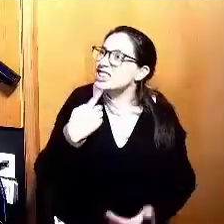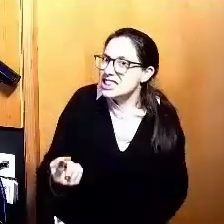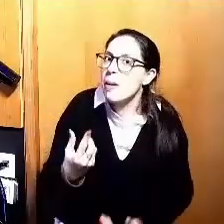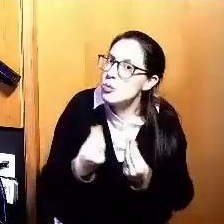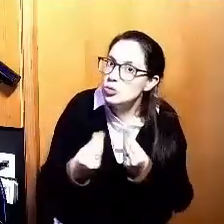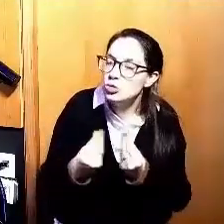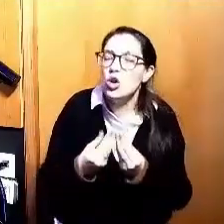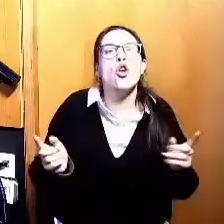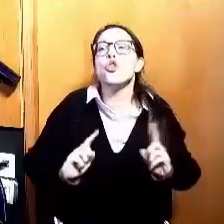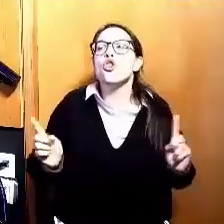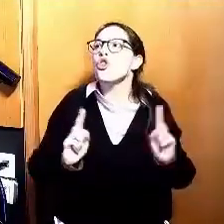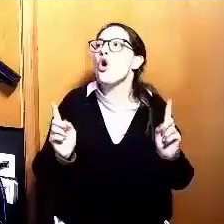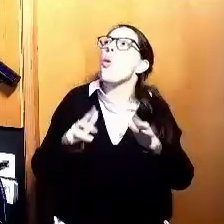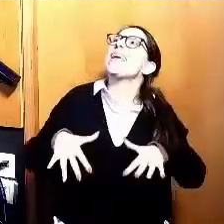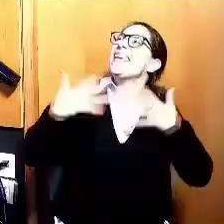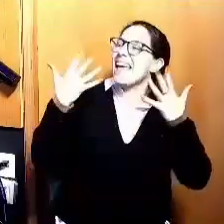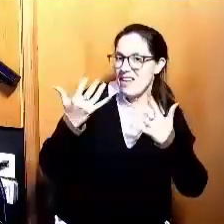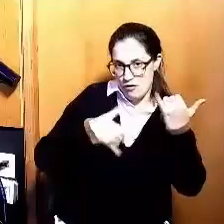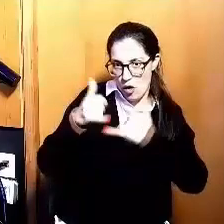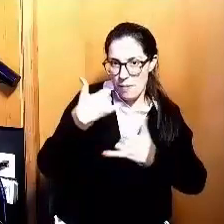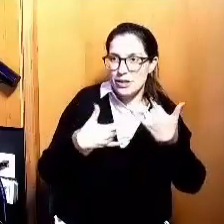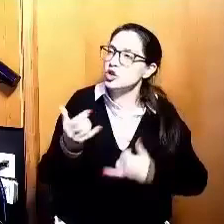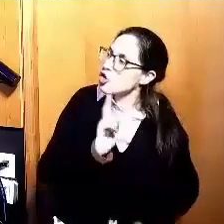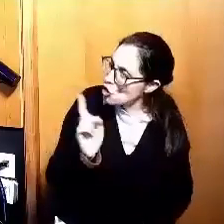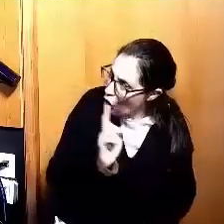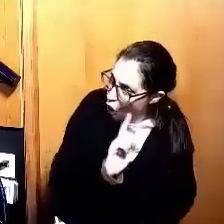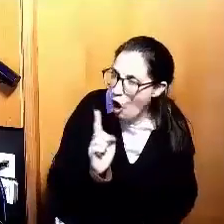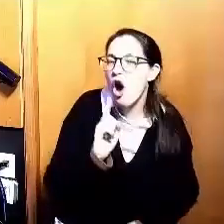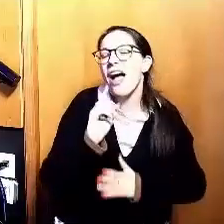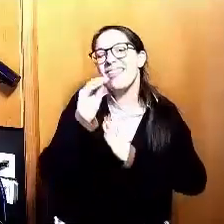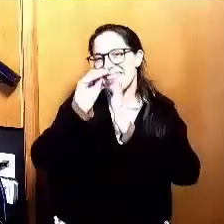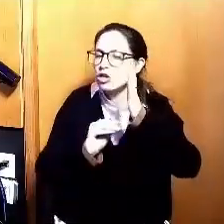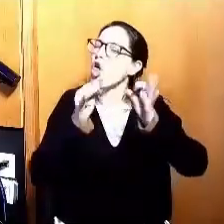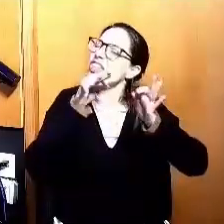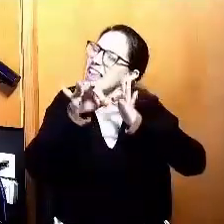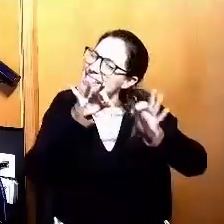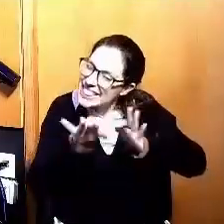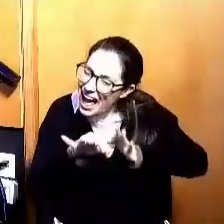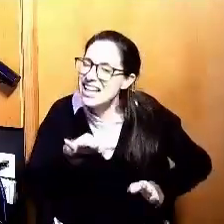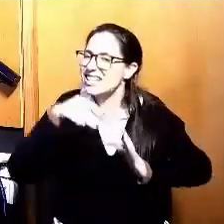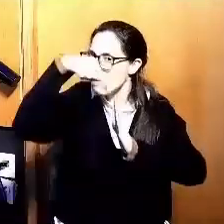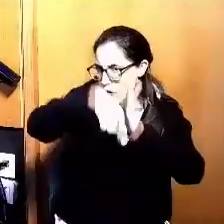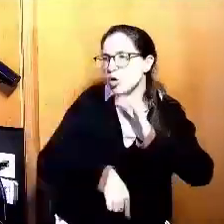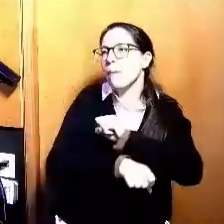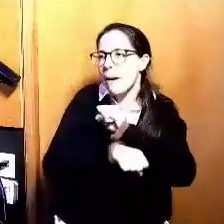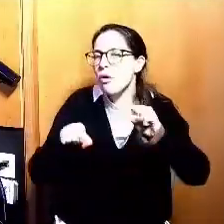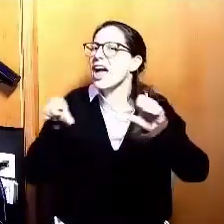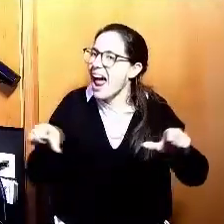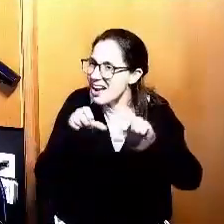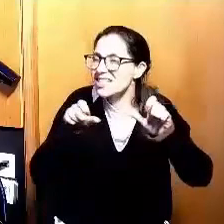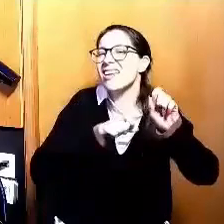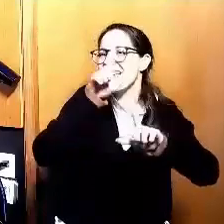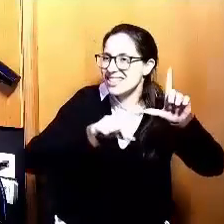E não era quaisquer dados, eram dados, microdados, muito detalhados, que permitissem fazer projeções. A ideia de ter